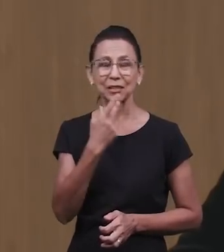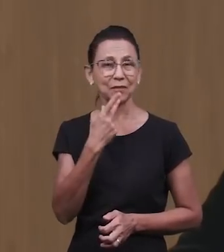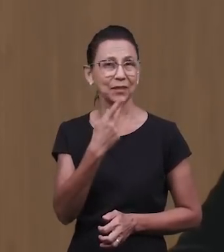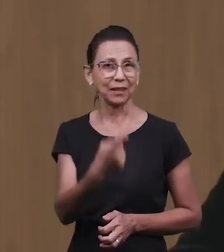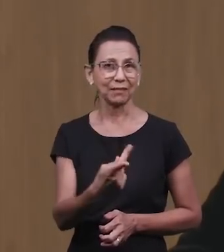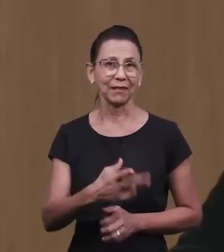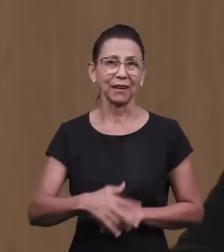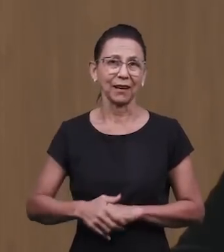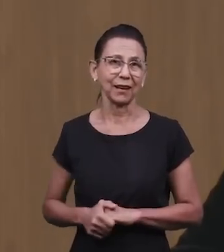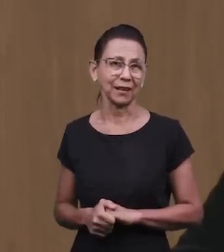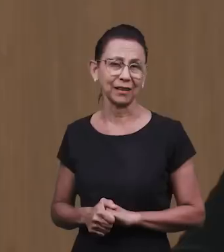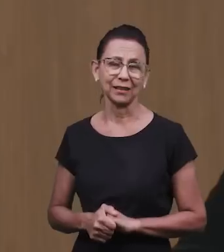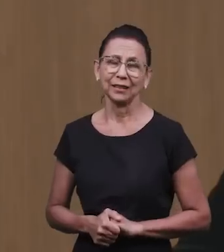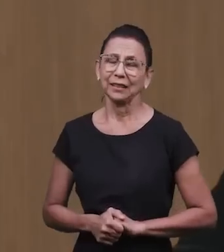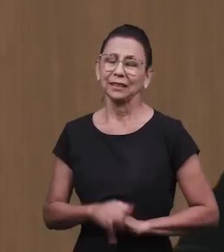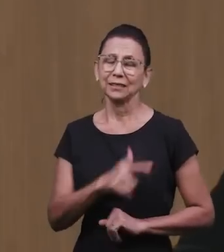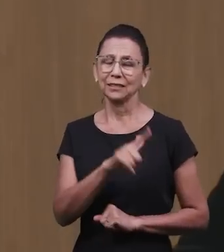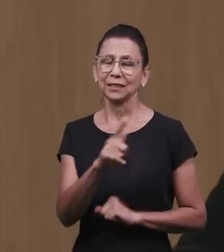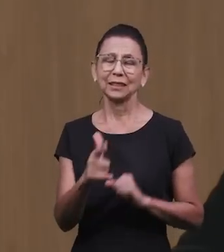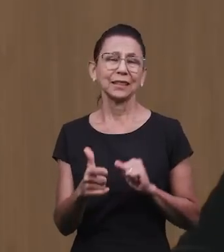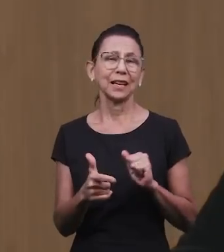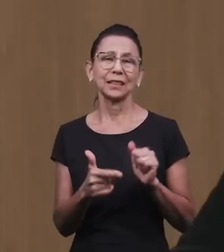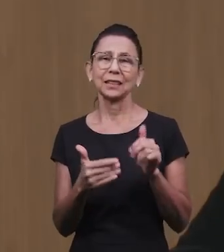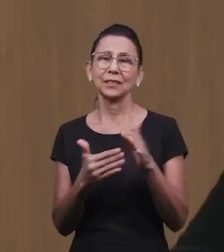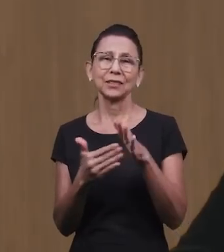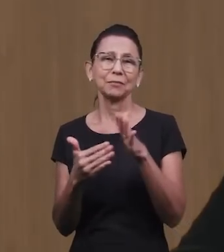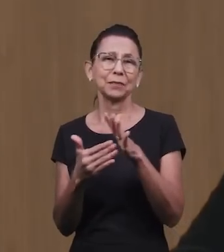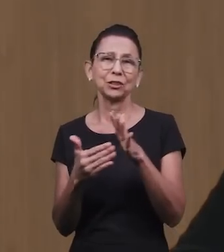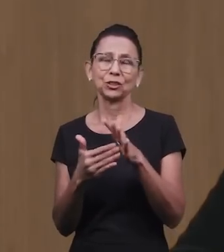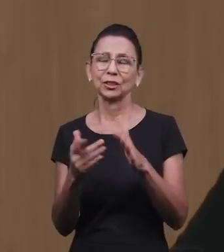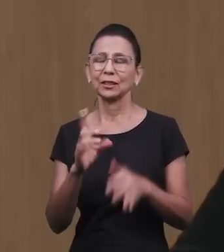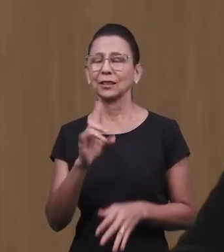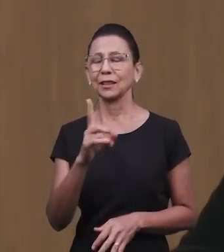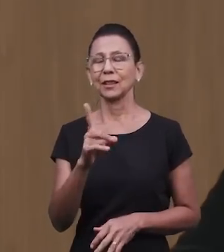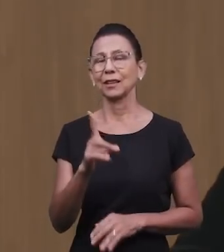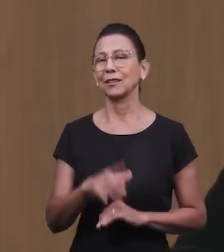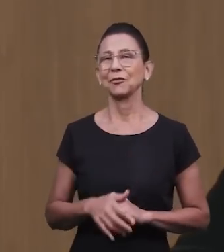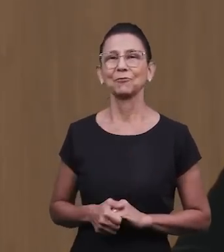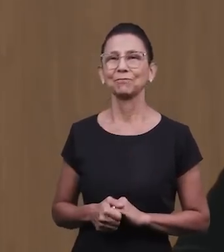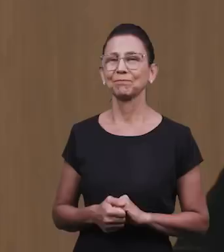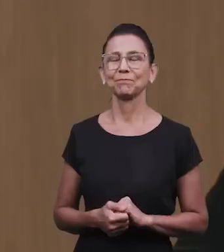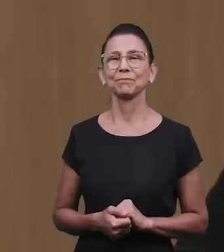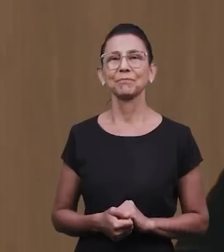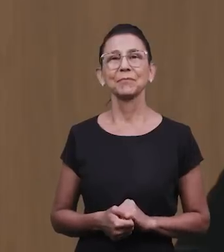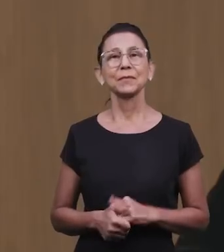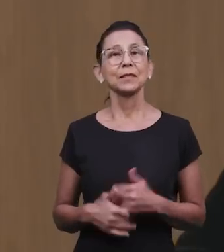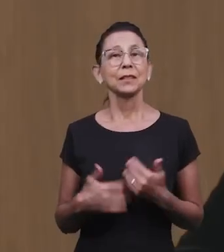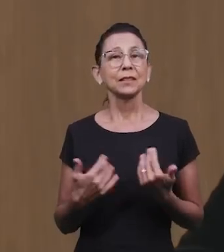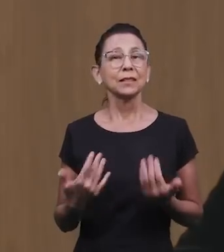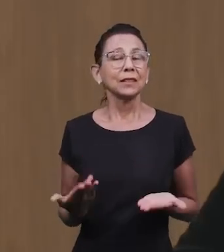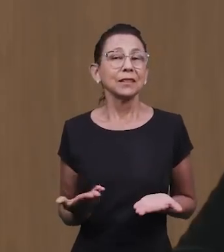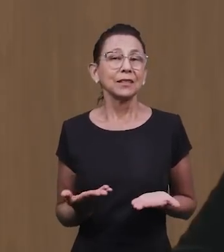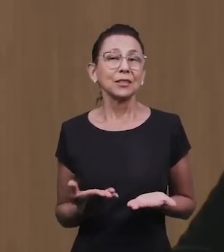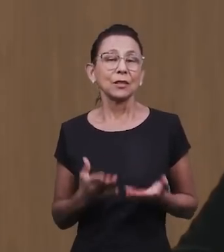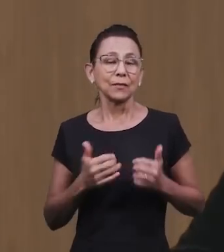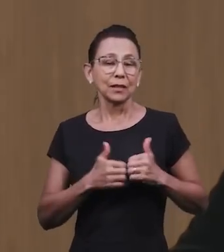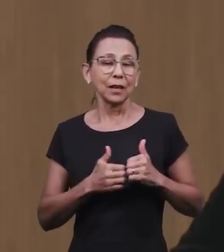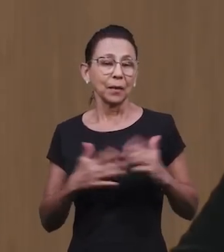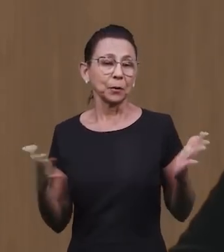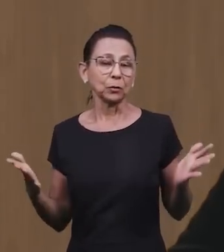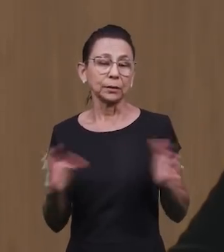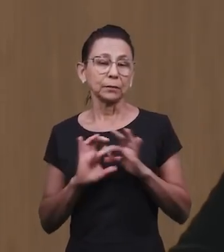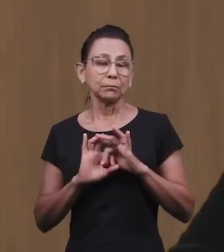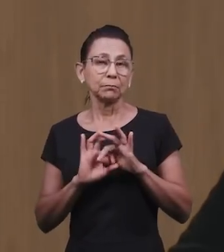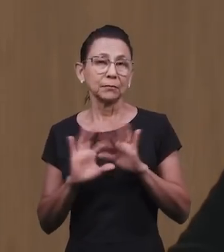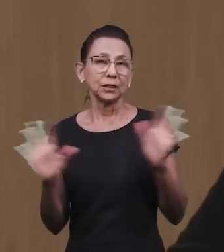nossos corações. Não vai ser uma tela, não vai ser um barulho dentro de casa, não vai ser a cidade que vai atrapalhar o Espírito Santo de operar nas nossas vidas. Basta a